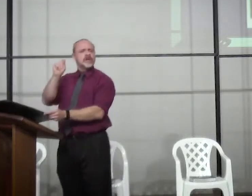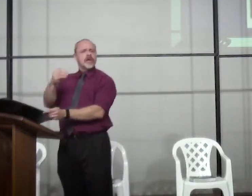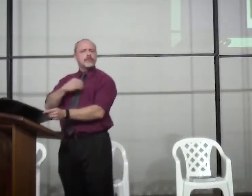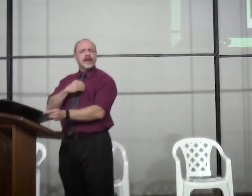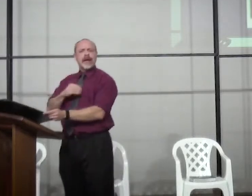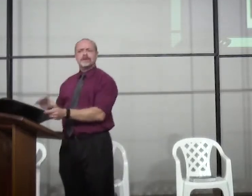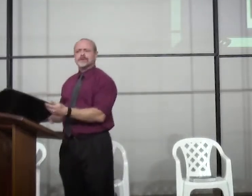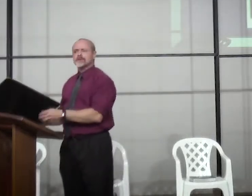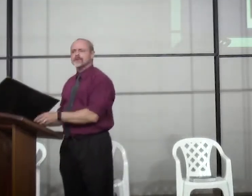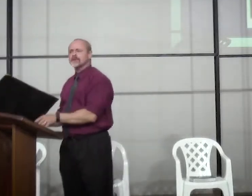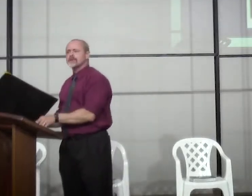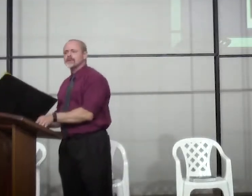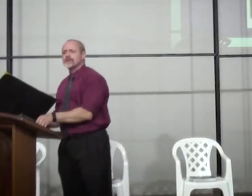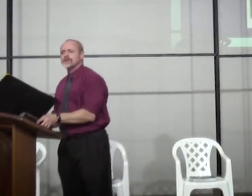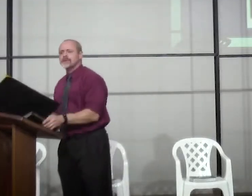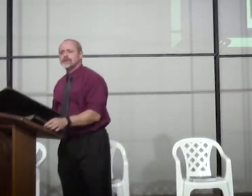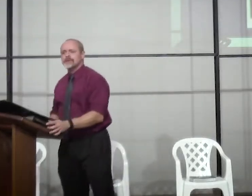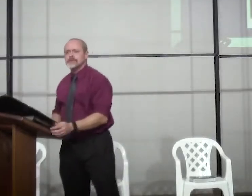O que é pecado?